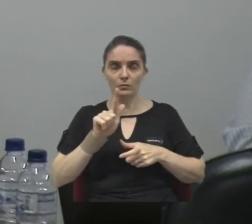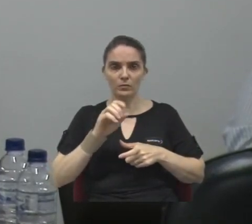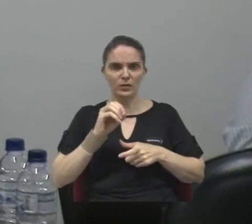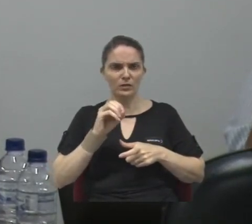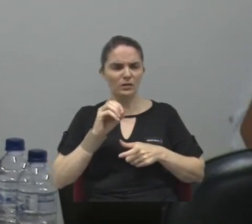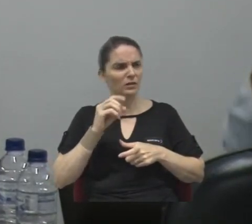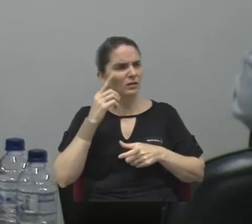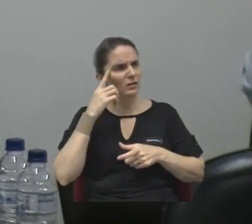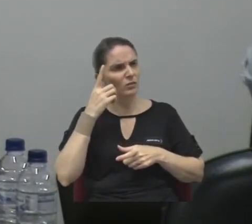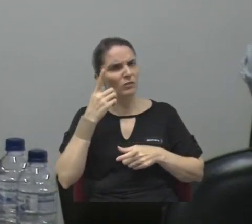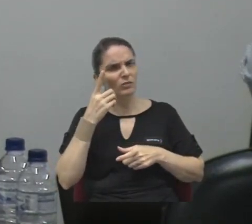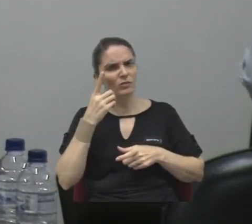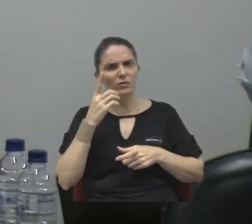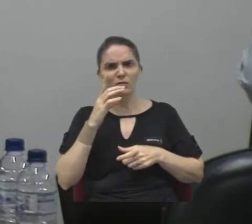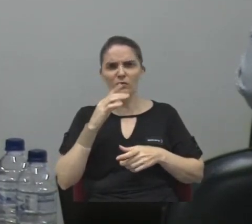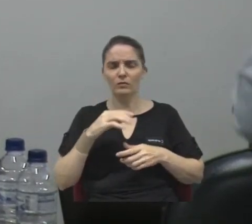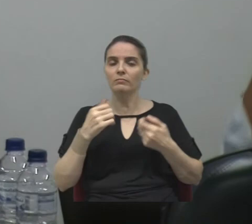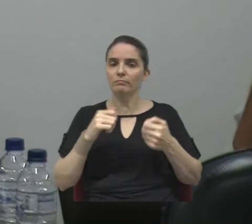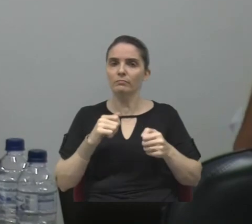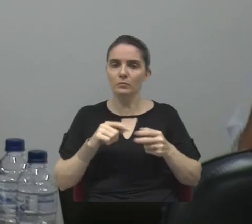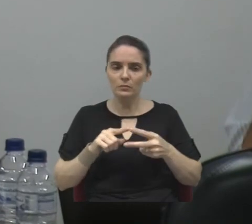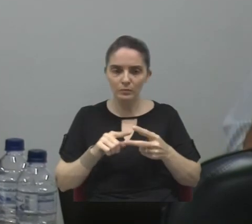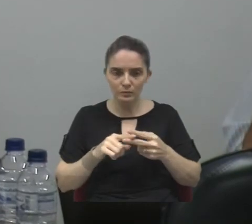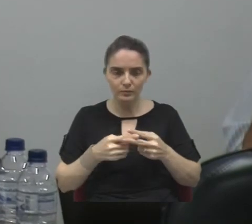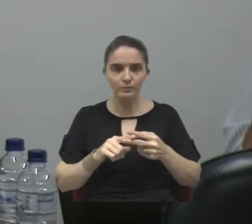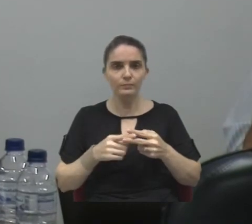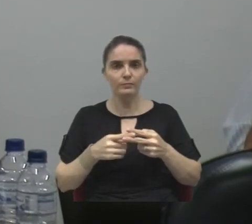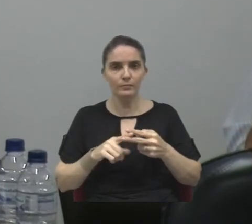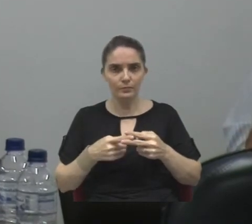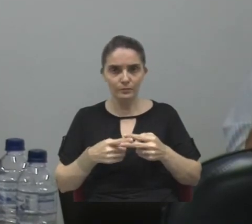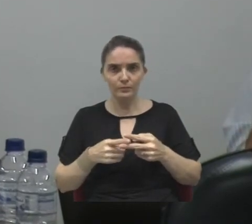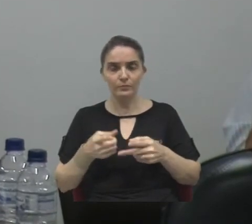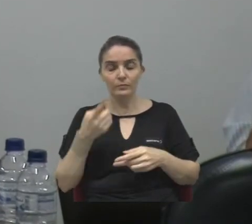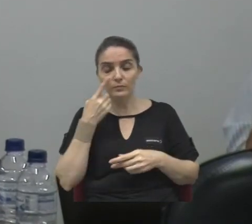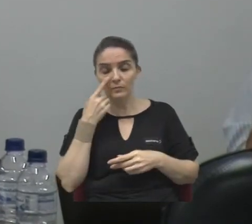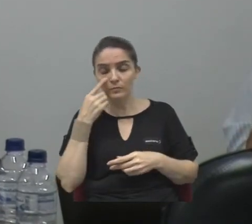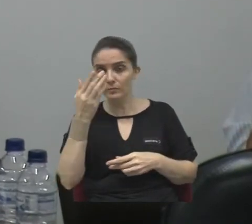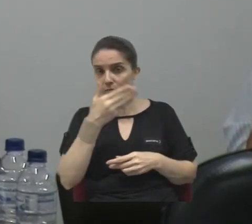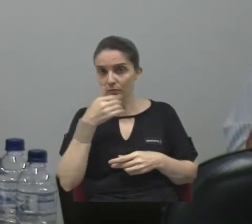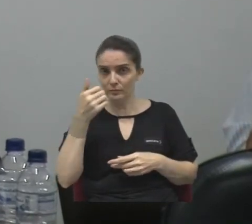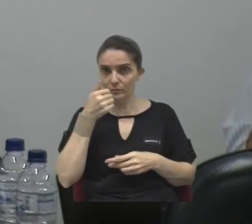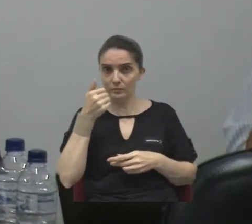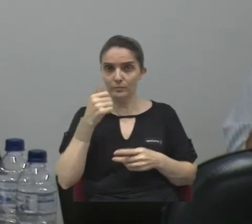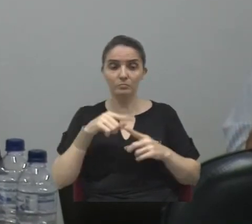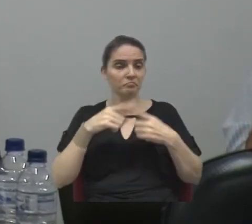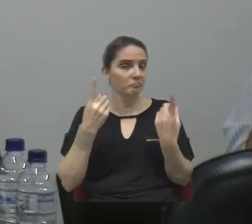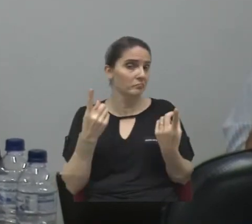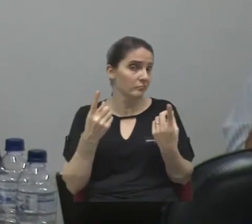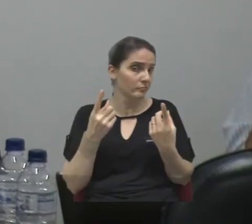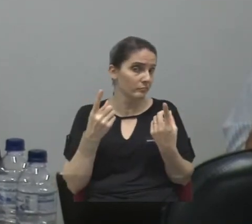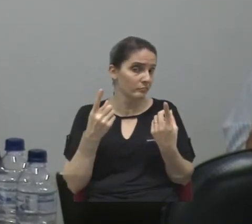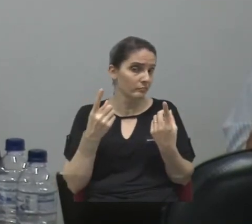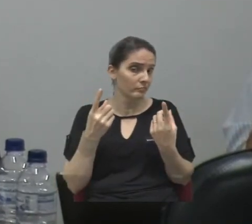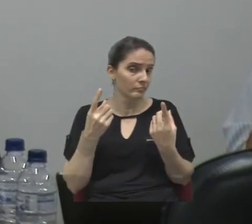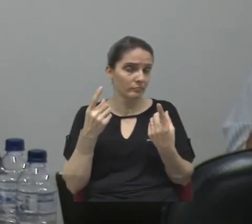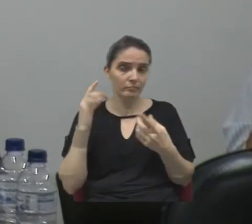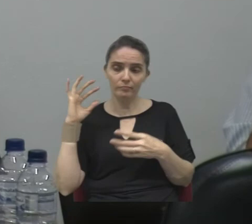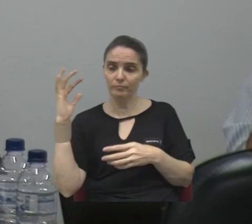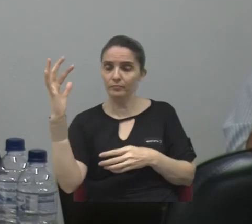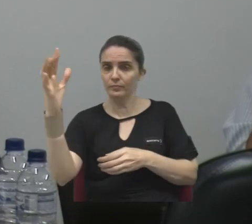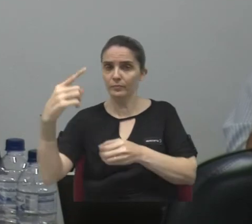está precisando de uma manutenção, está precisando de um olhar especial, mas, enfim, ali o Parque da Cidade é um local